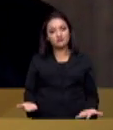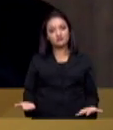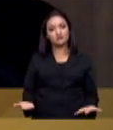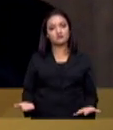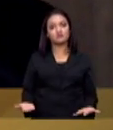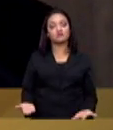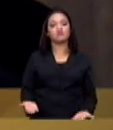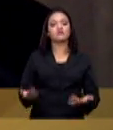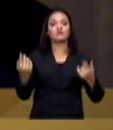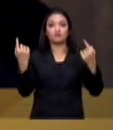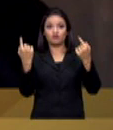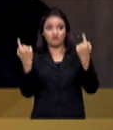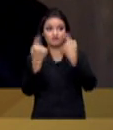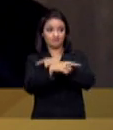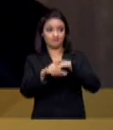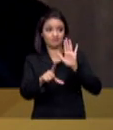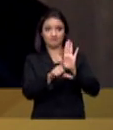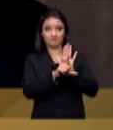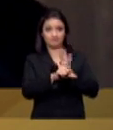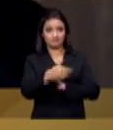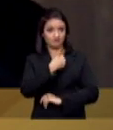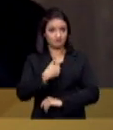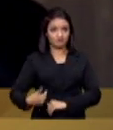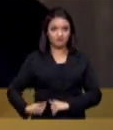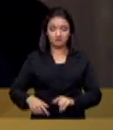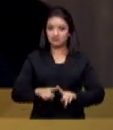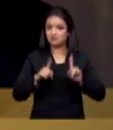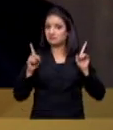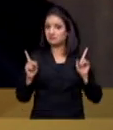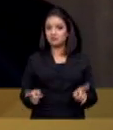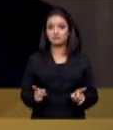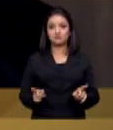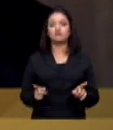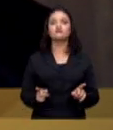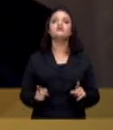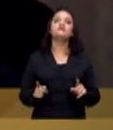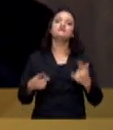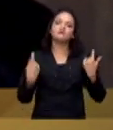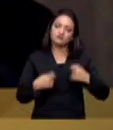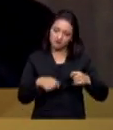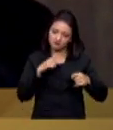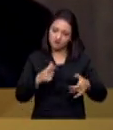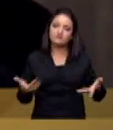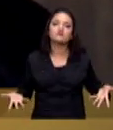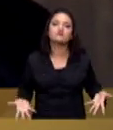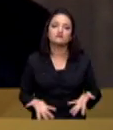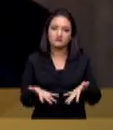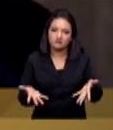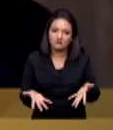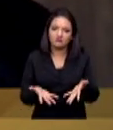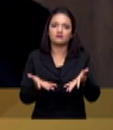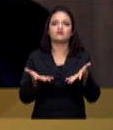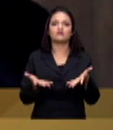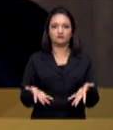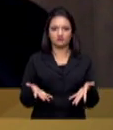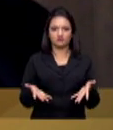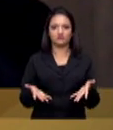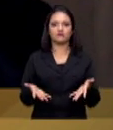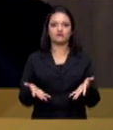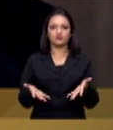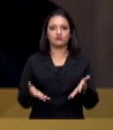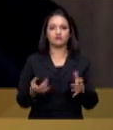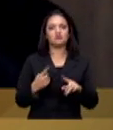ilegalidade do Estado que não deve ser desincentivada pelo risco de ter a parte que